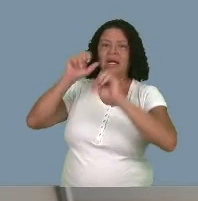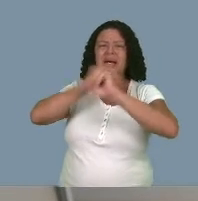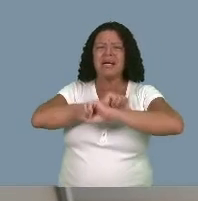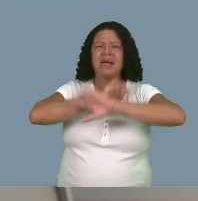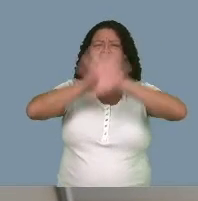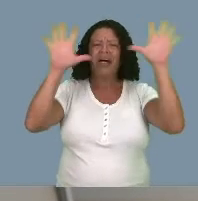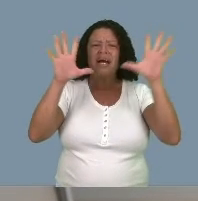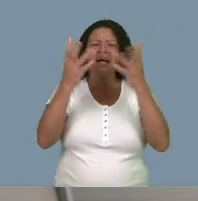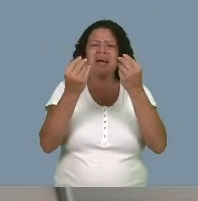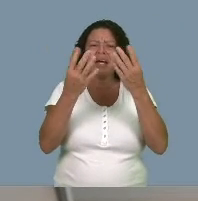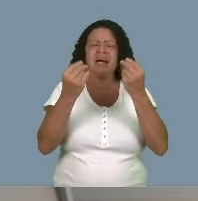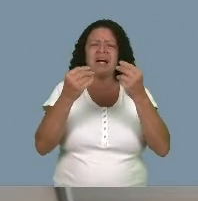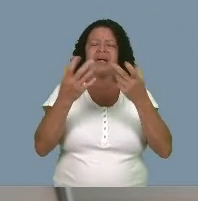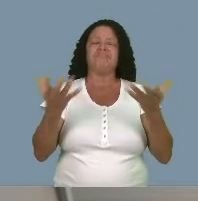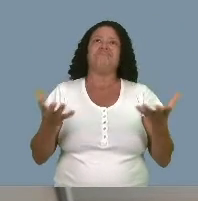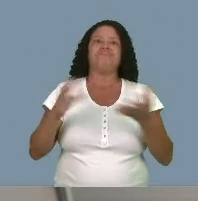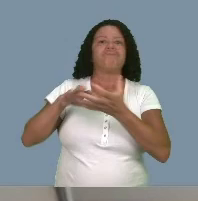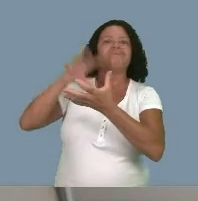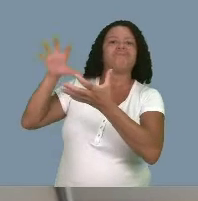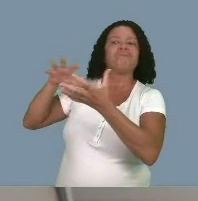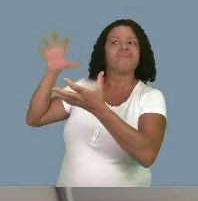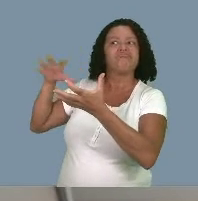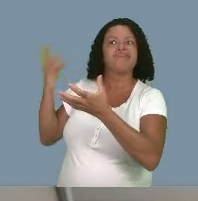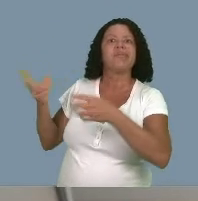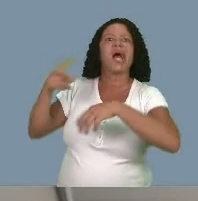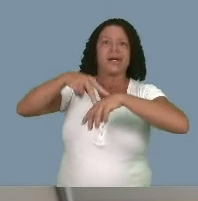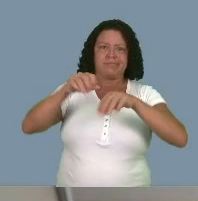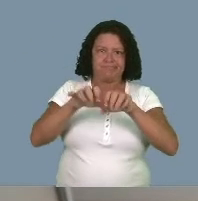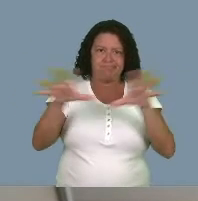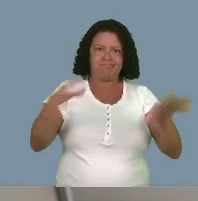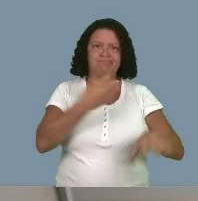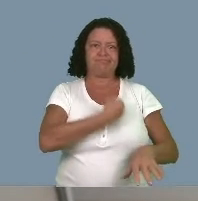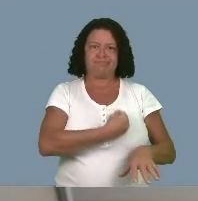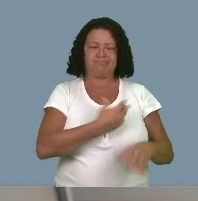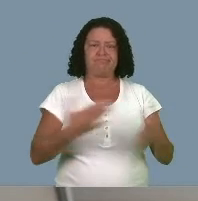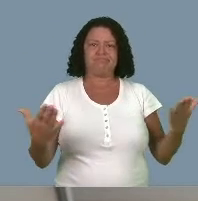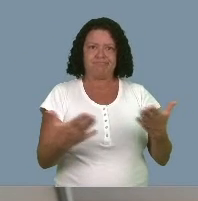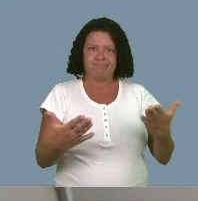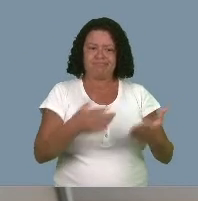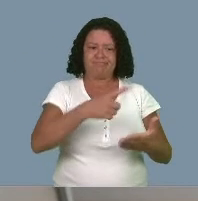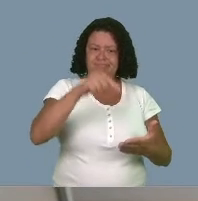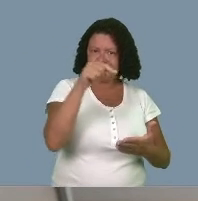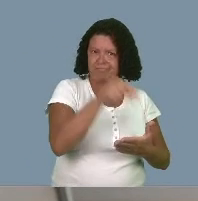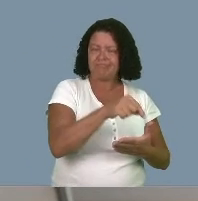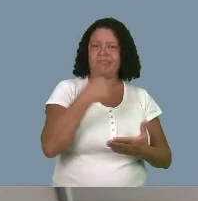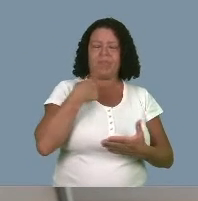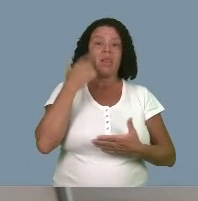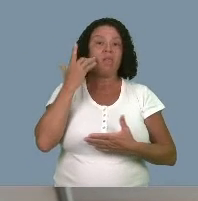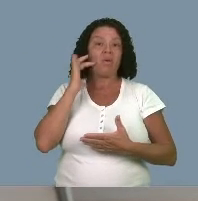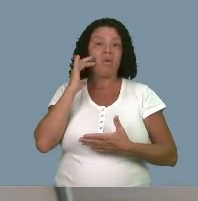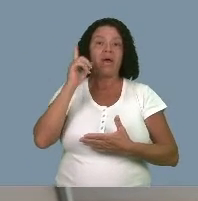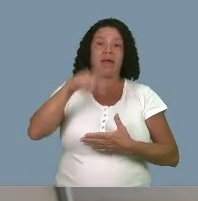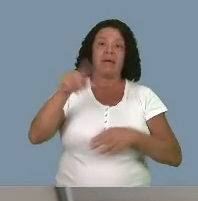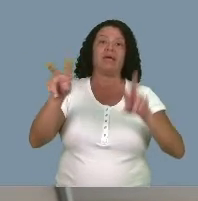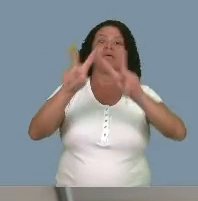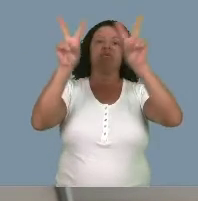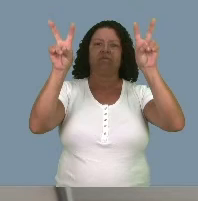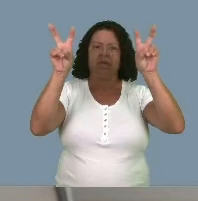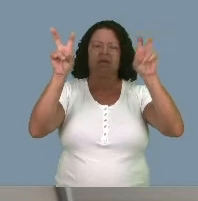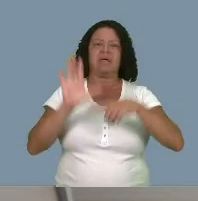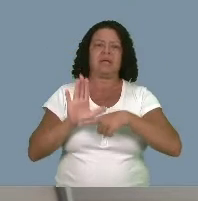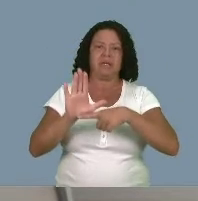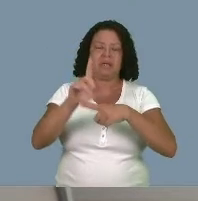esclarecimentos grandiosos sobre a pandemia que nós estamos vivendo. Então acho que é um tema que vai nos